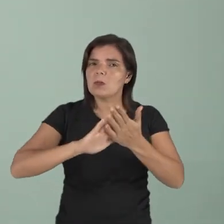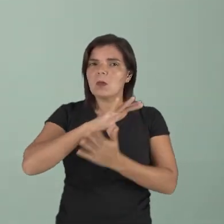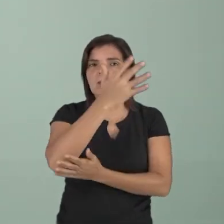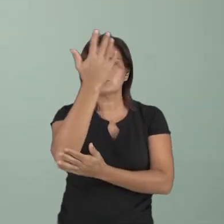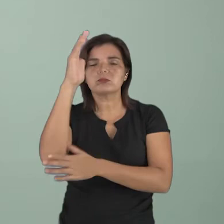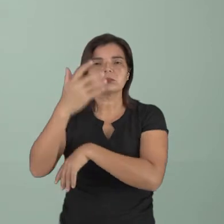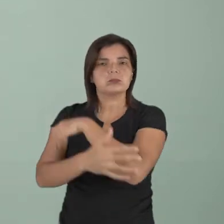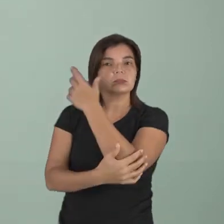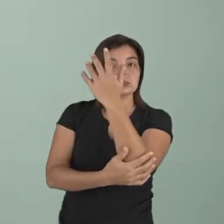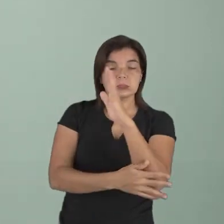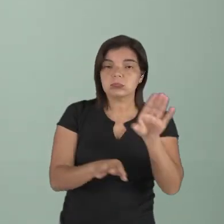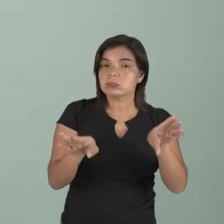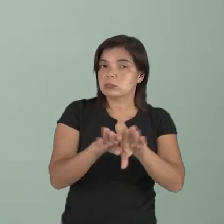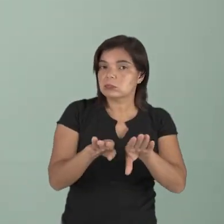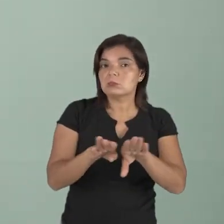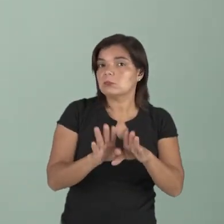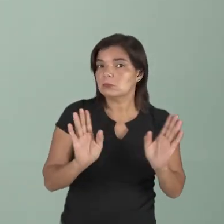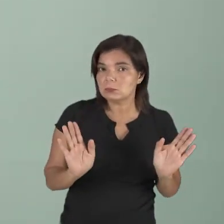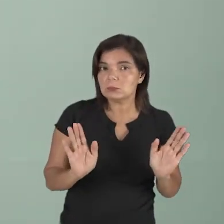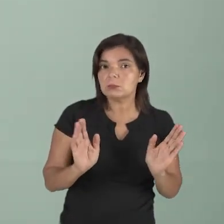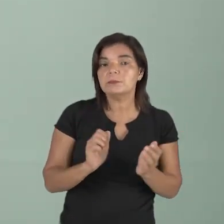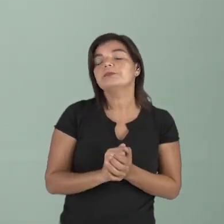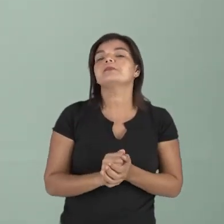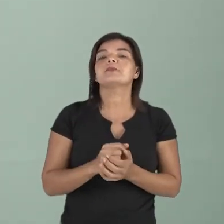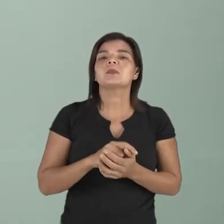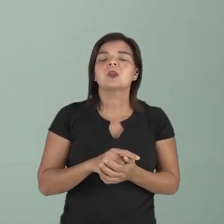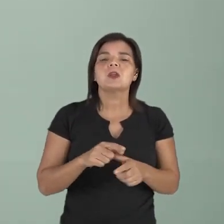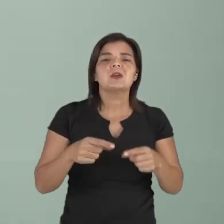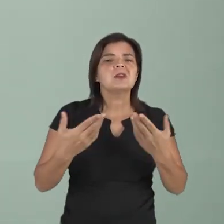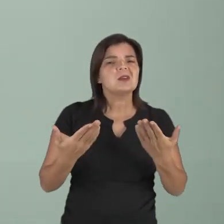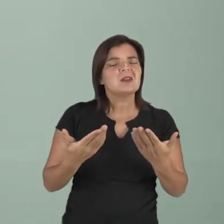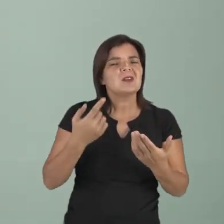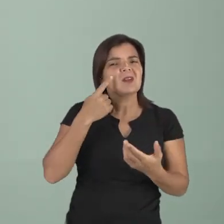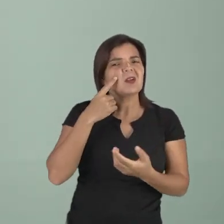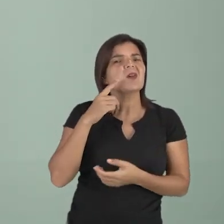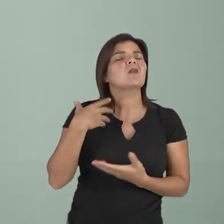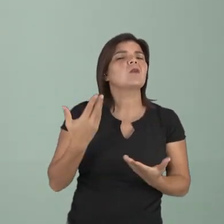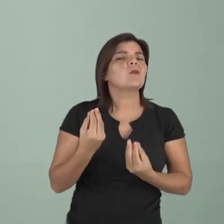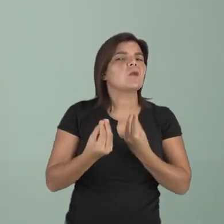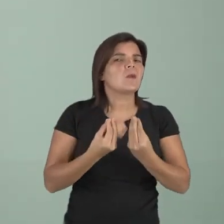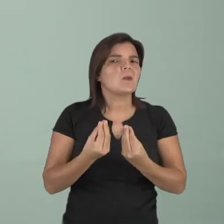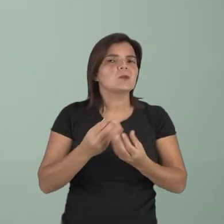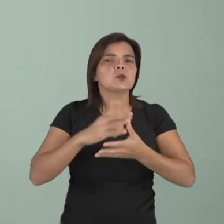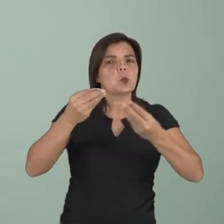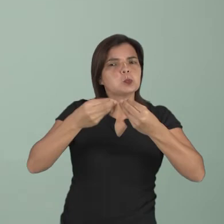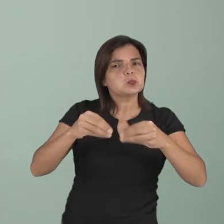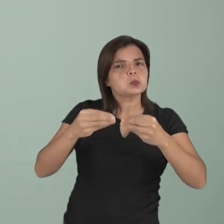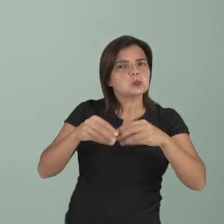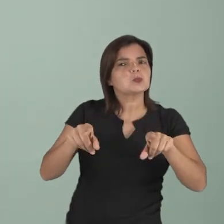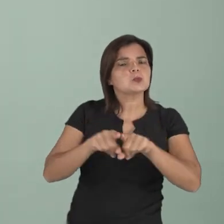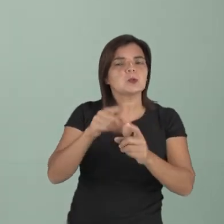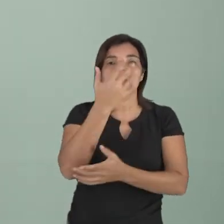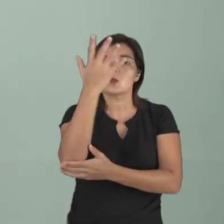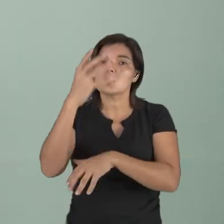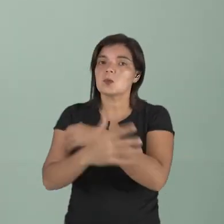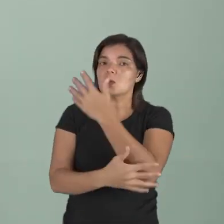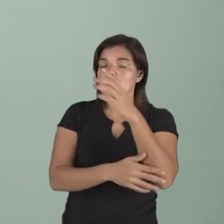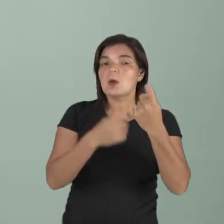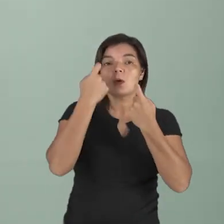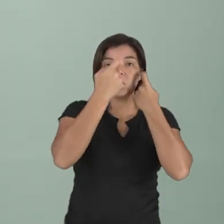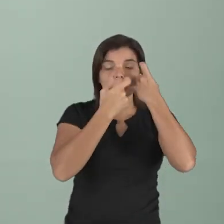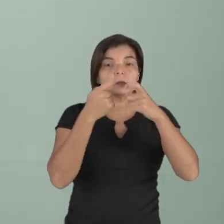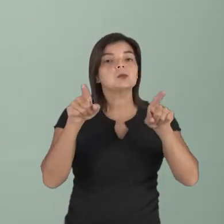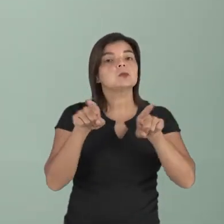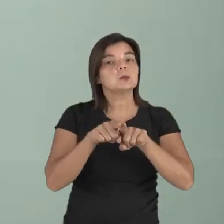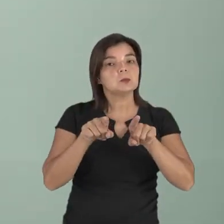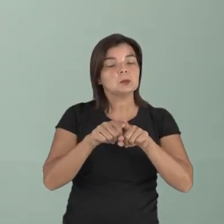não desmatar não prejudica, e não ofende, não afeta a nossa natureza? Então são preocupações que a gente tem